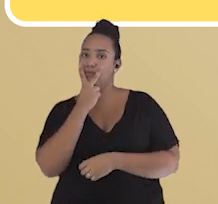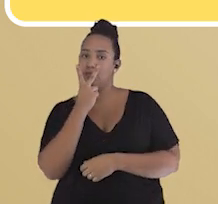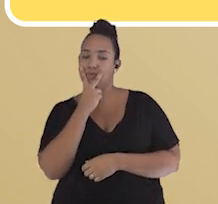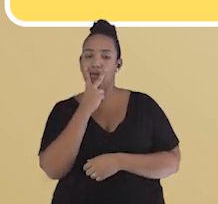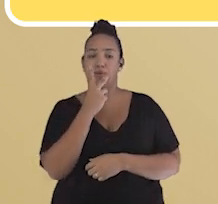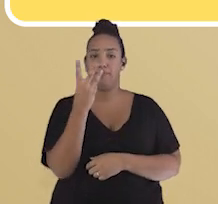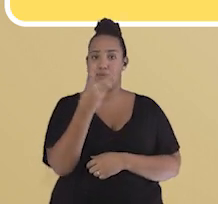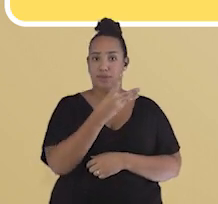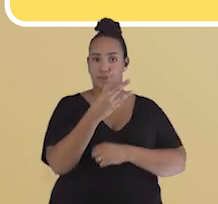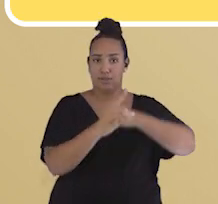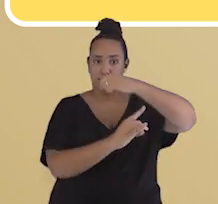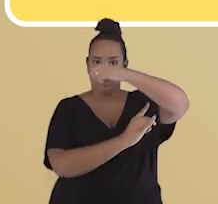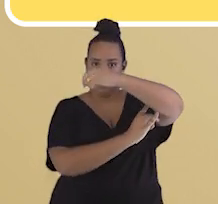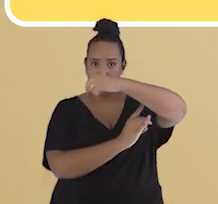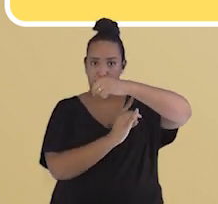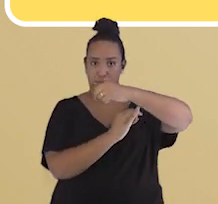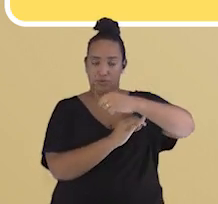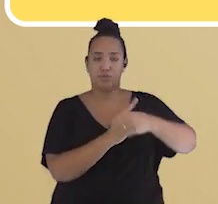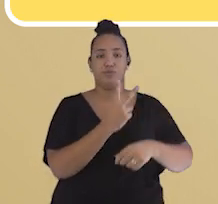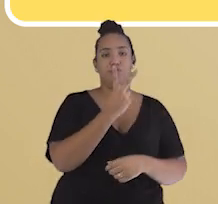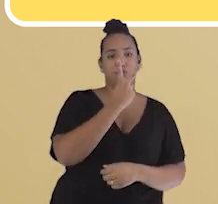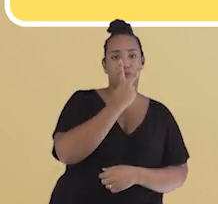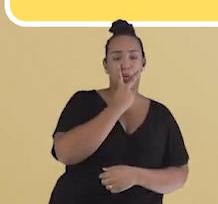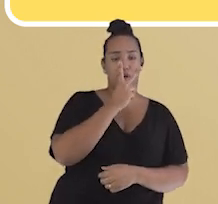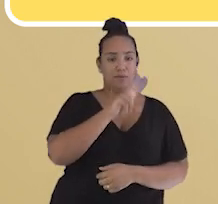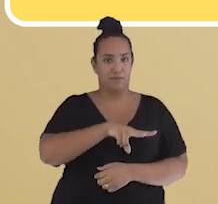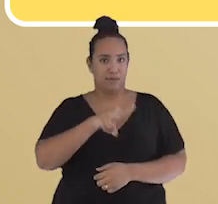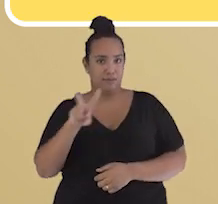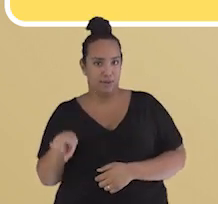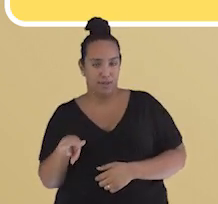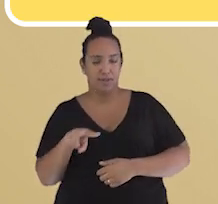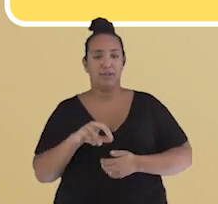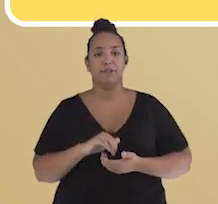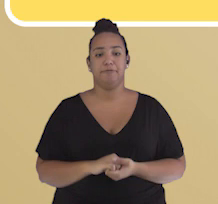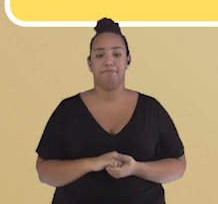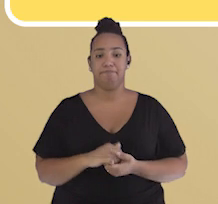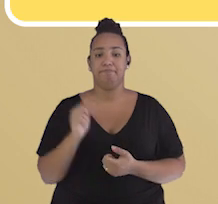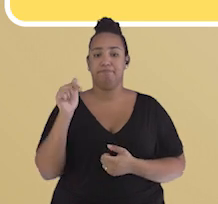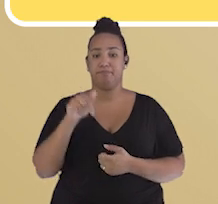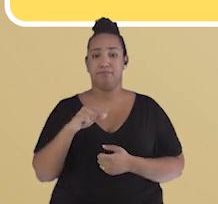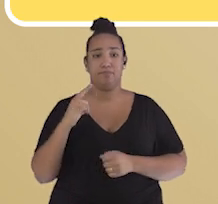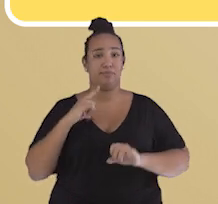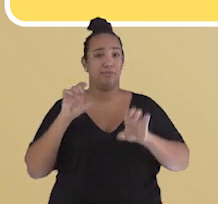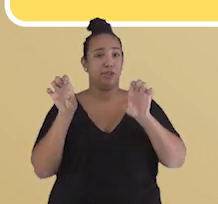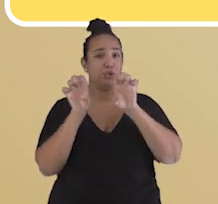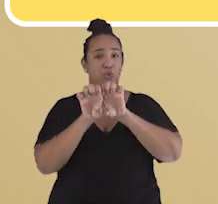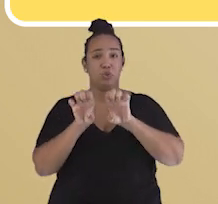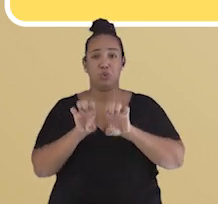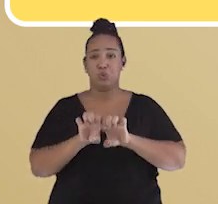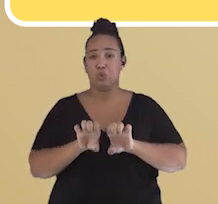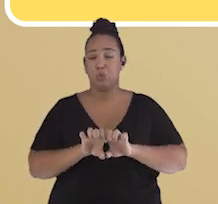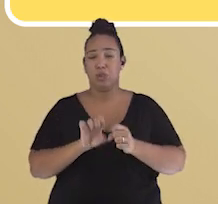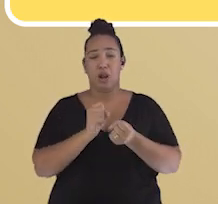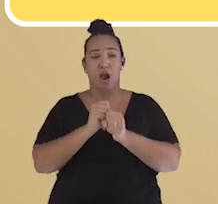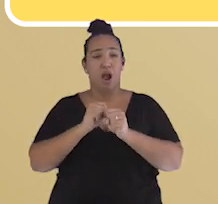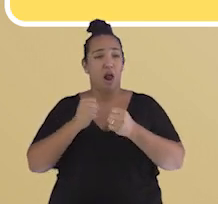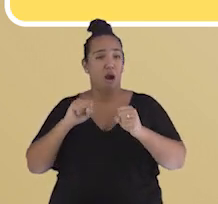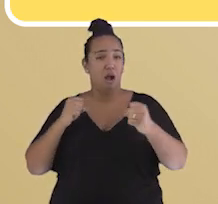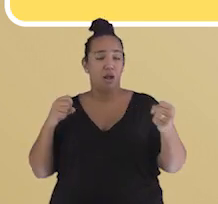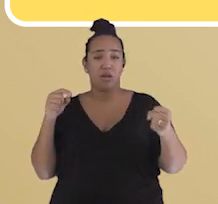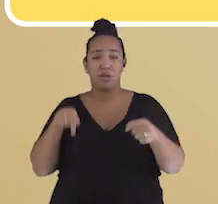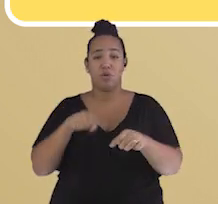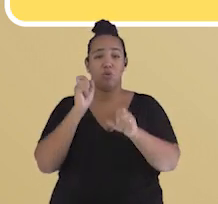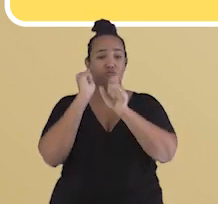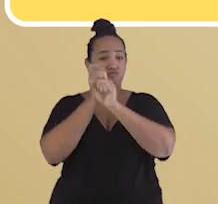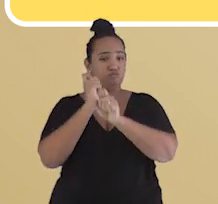ponte e a outra é a terceira ponte. A segunda ponte liga Cariacica e Vila Velha à Vitória